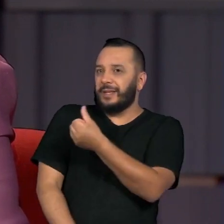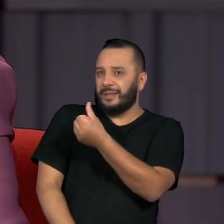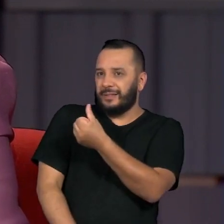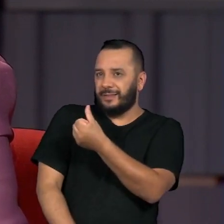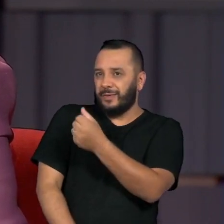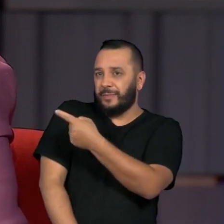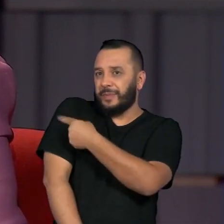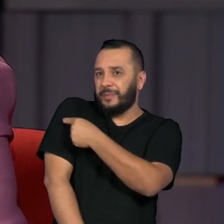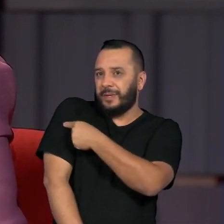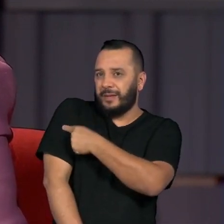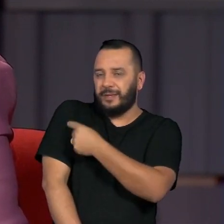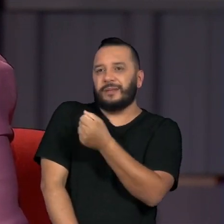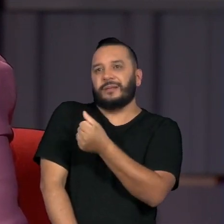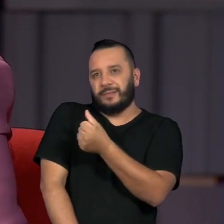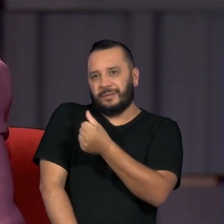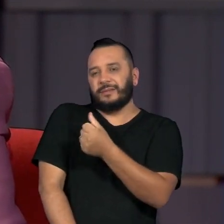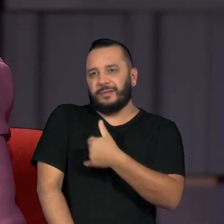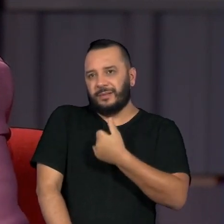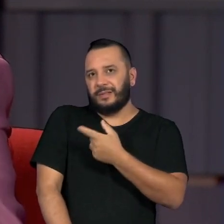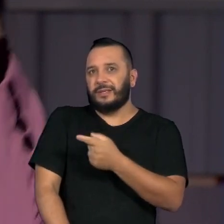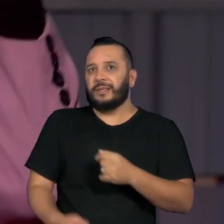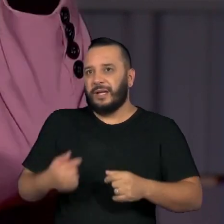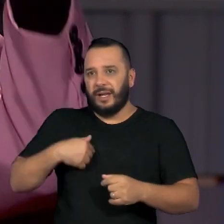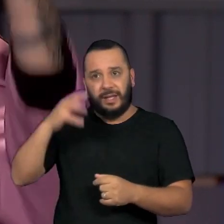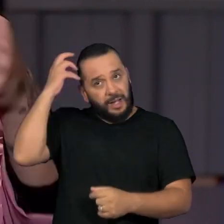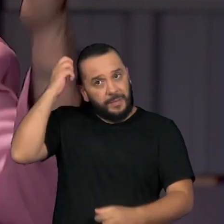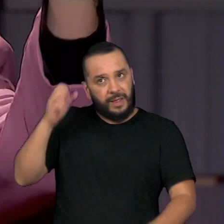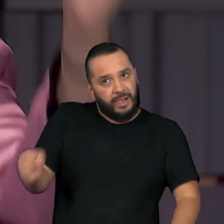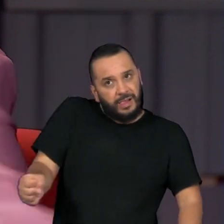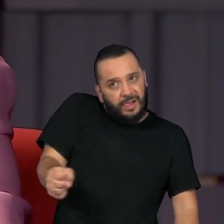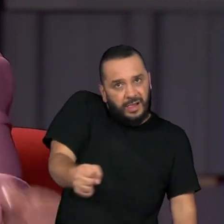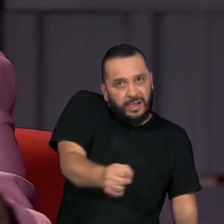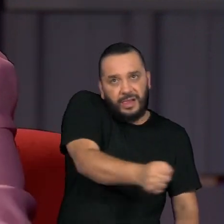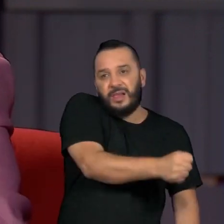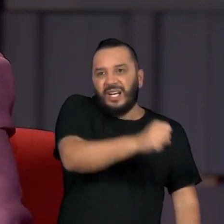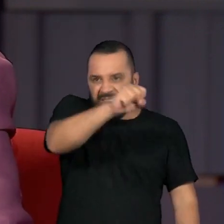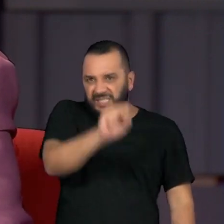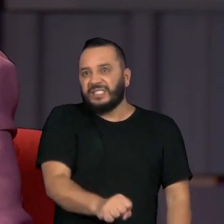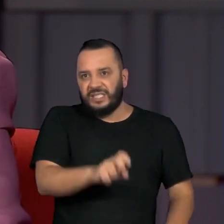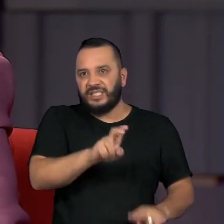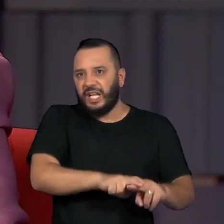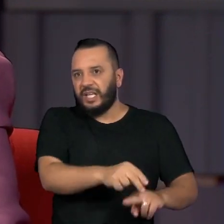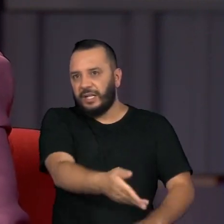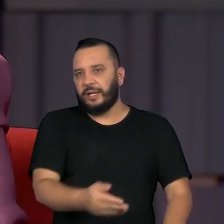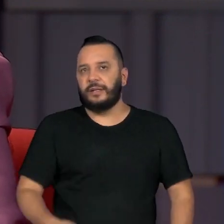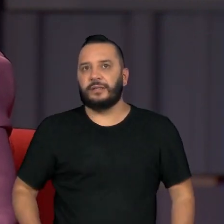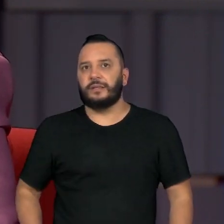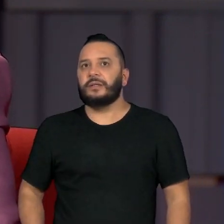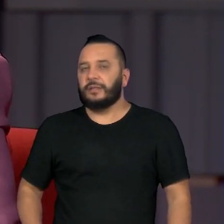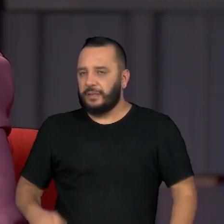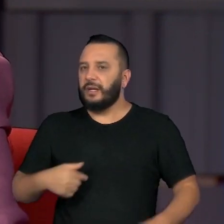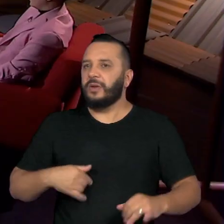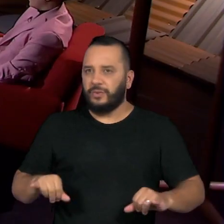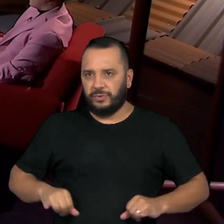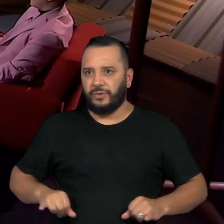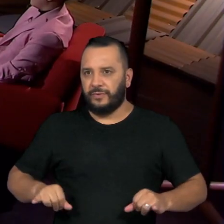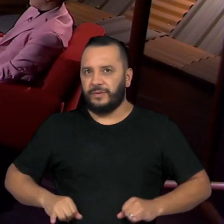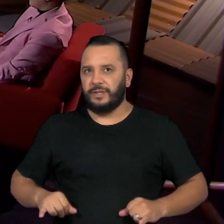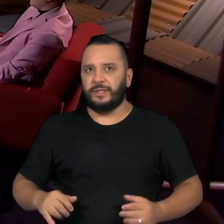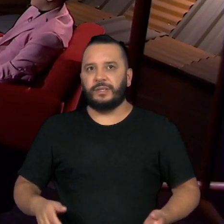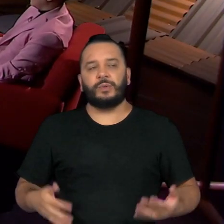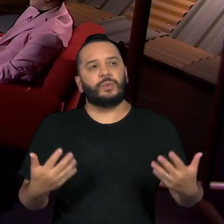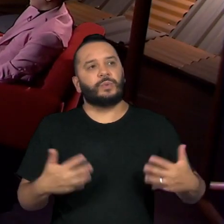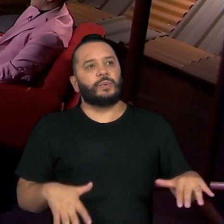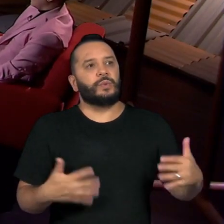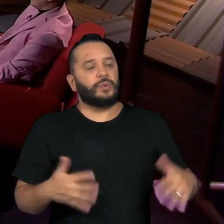primeira série, né? Eu tinha 6 anos. E ela me arrastou, assim, pelo rabo de cavalo. Senta aí. Então, eu passei por muito perrengue, por ser assim.